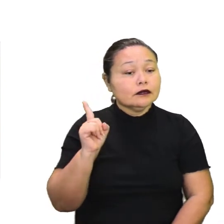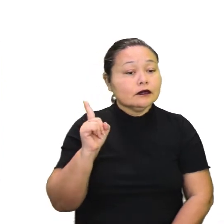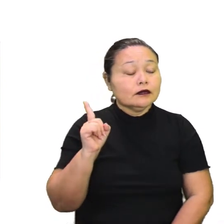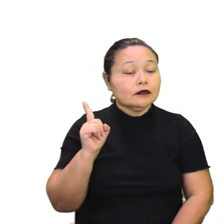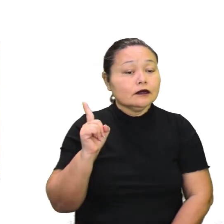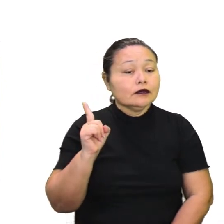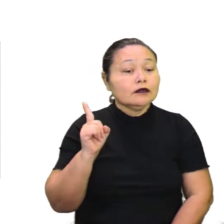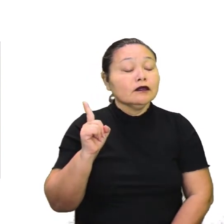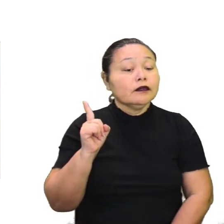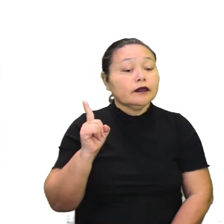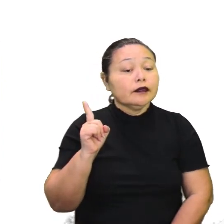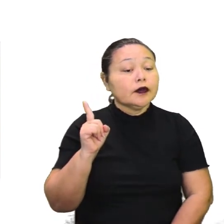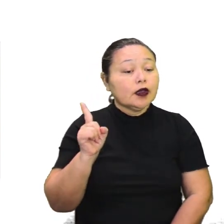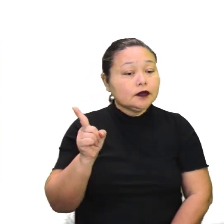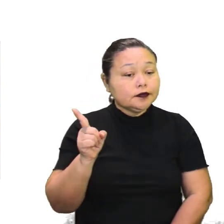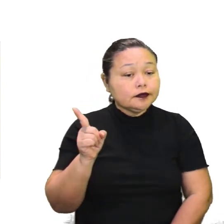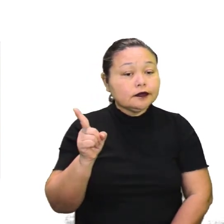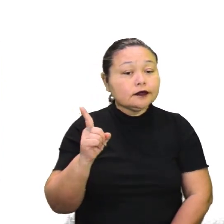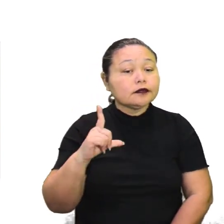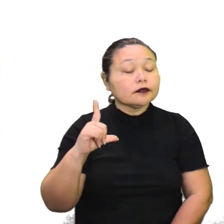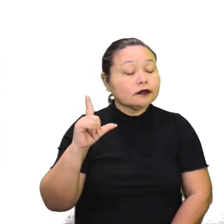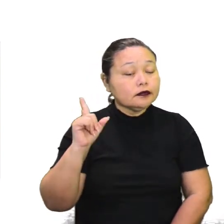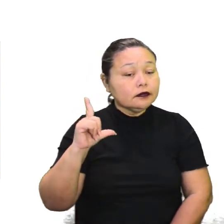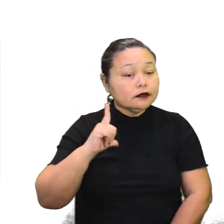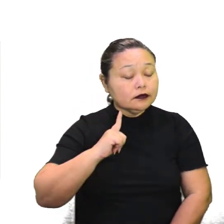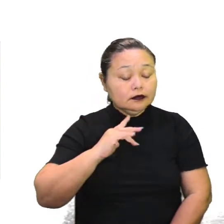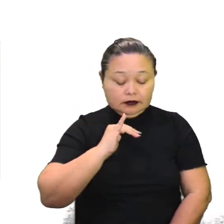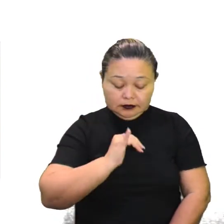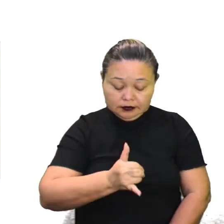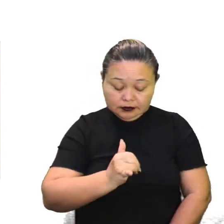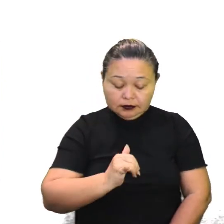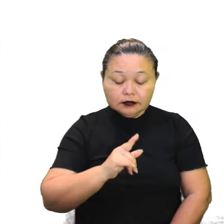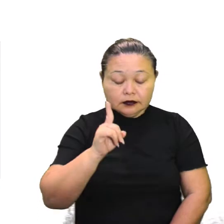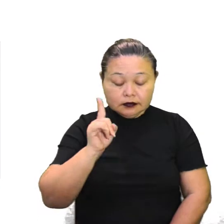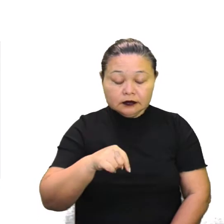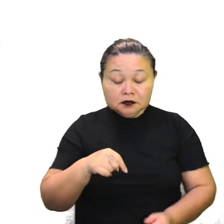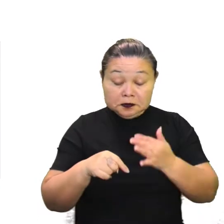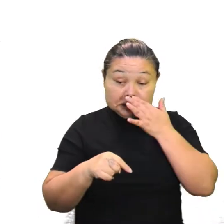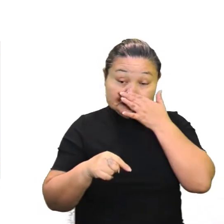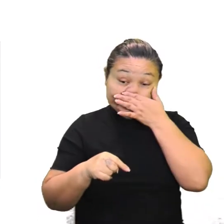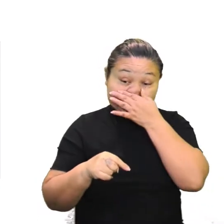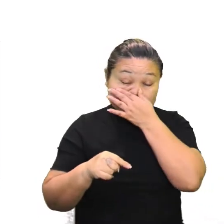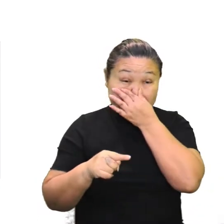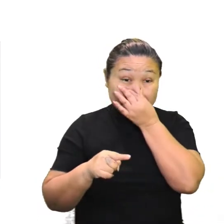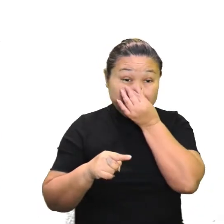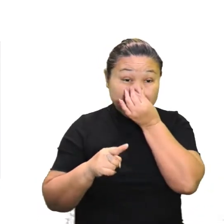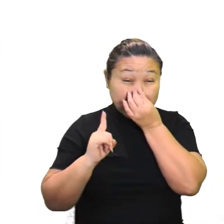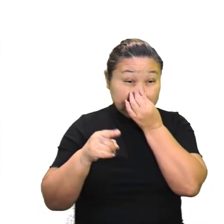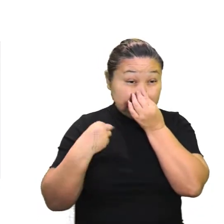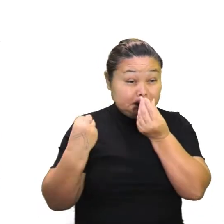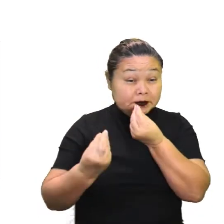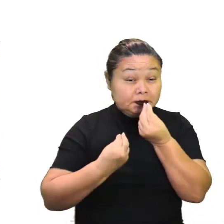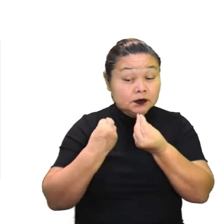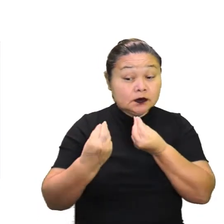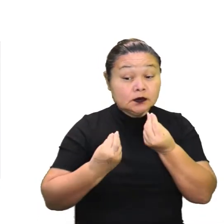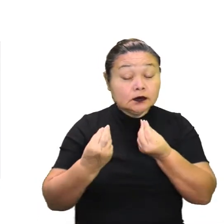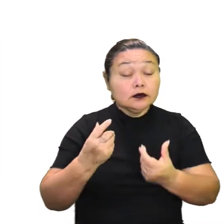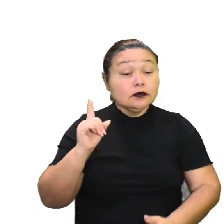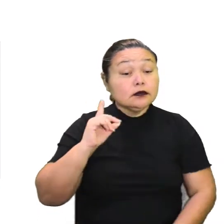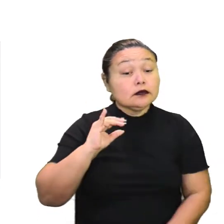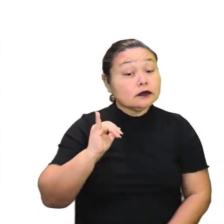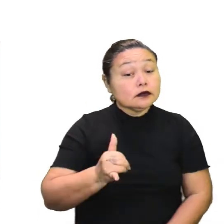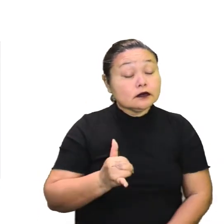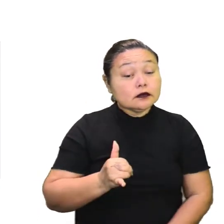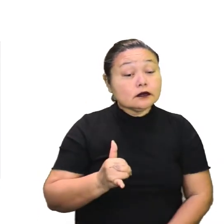seguinte, tá? Que esse gênero, ele é uma narrativa, então vamos entender como é que produziram